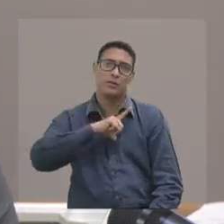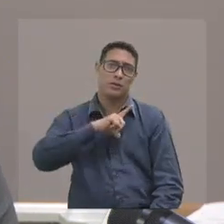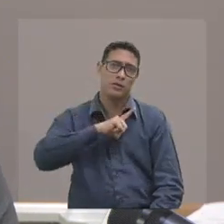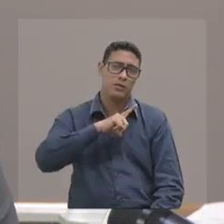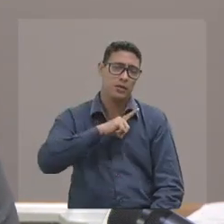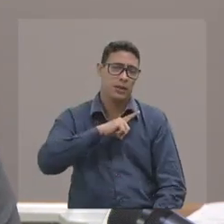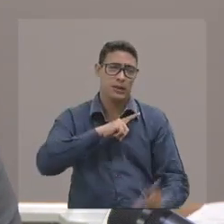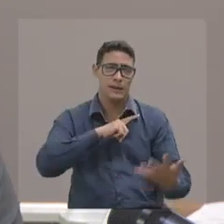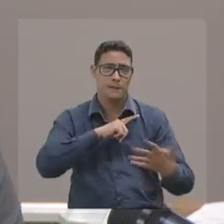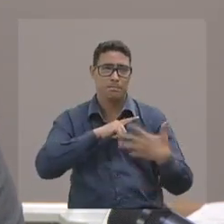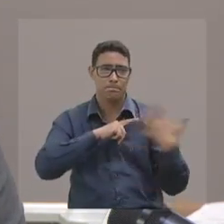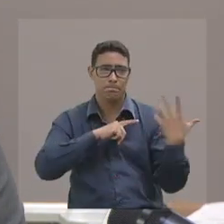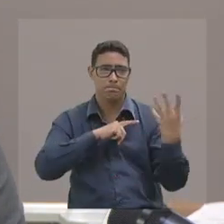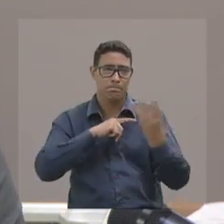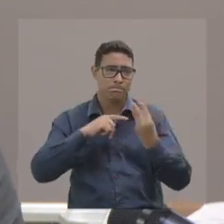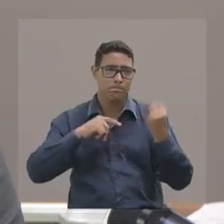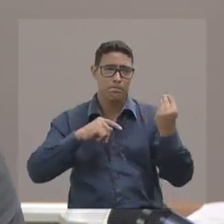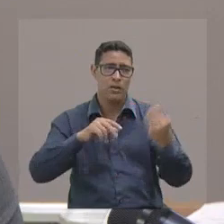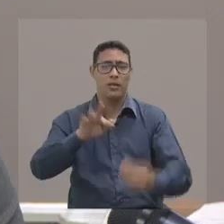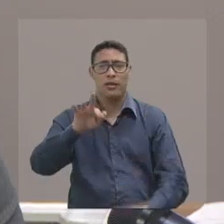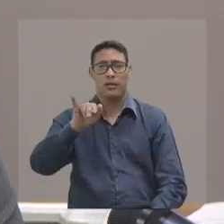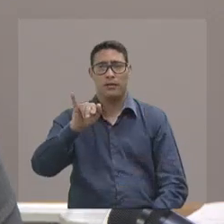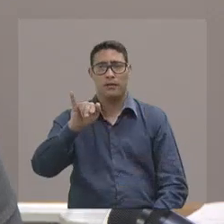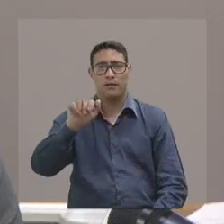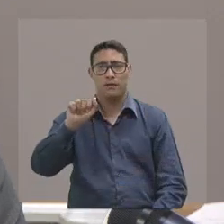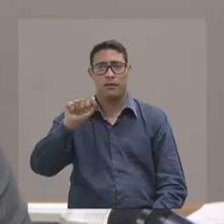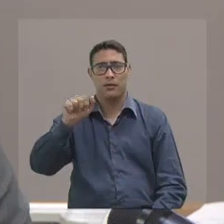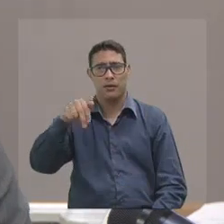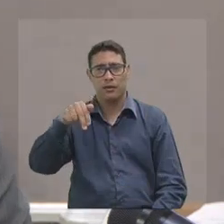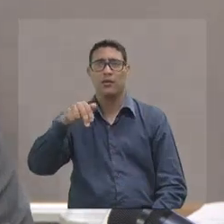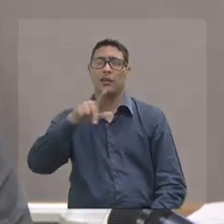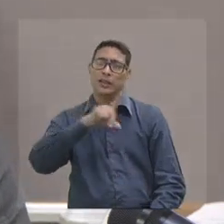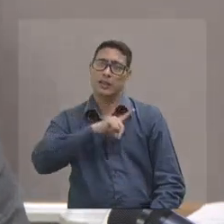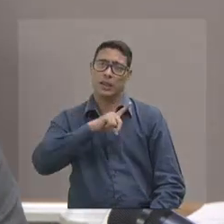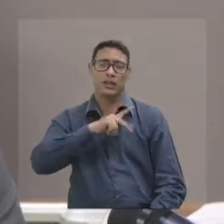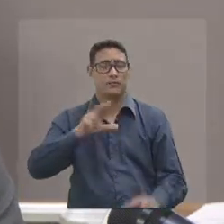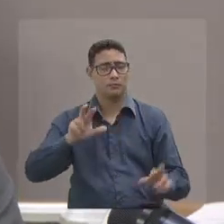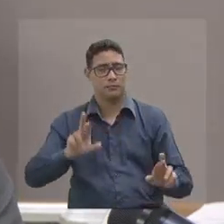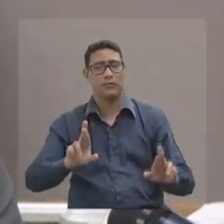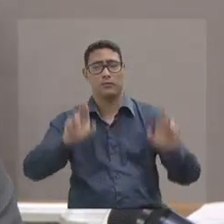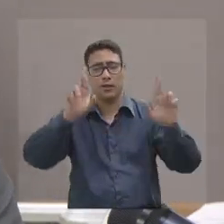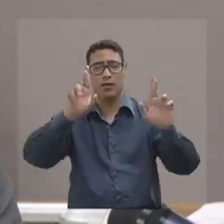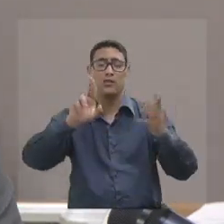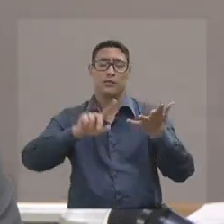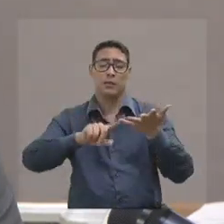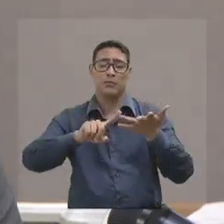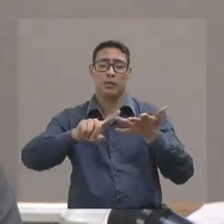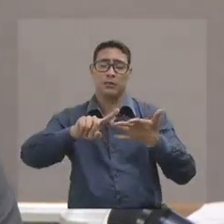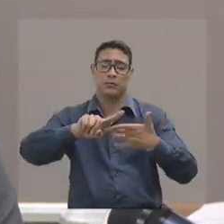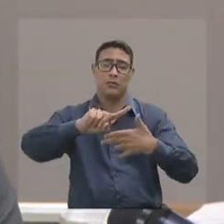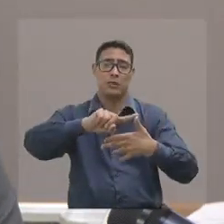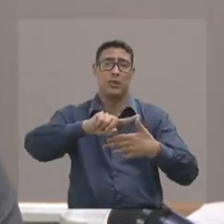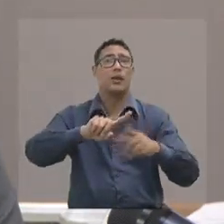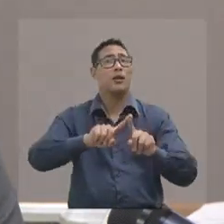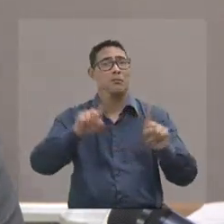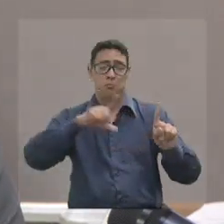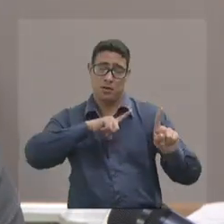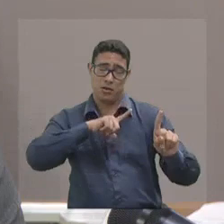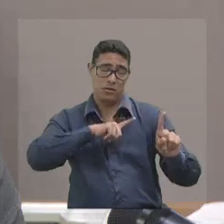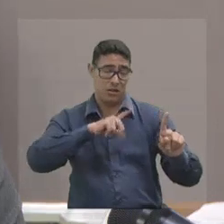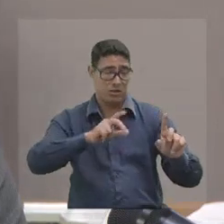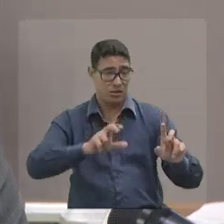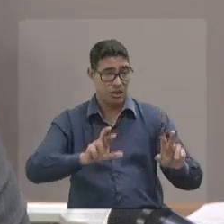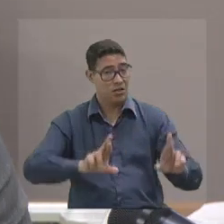como presidente da fian os seus pleitos Mas é uma pessoa que respeita a opinião